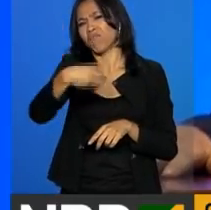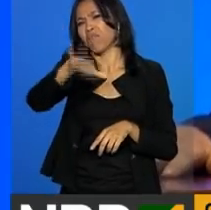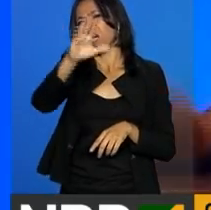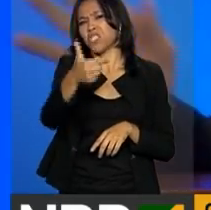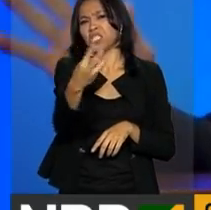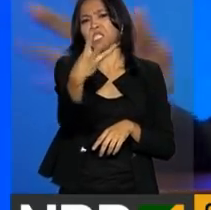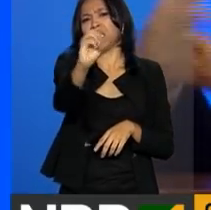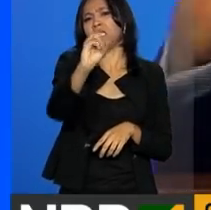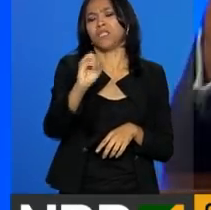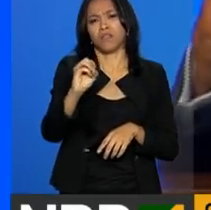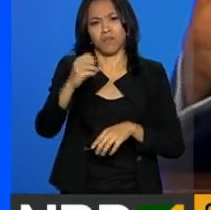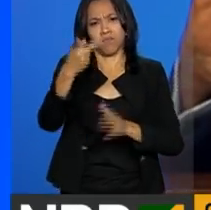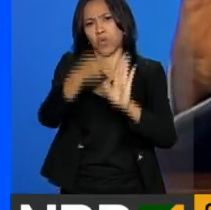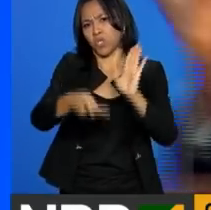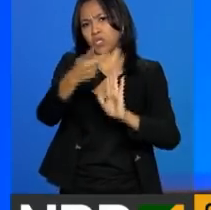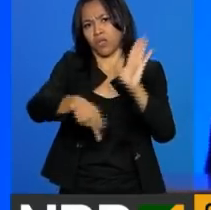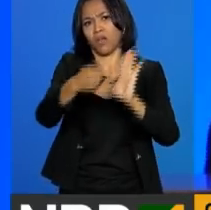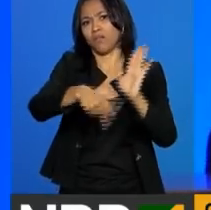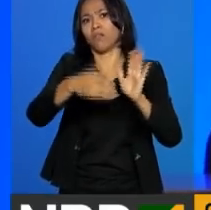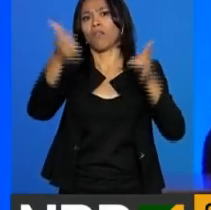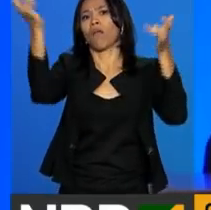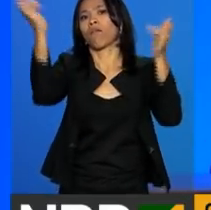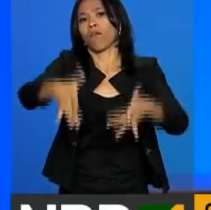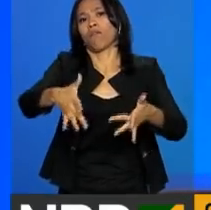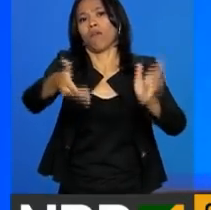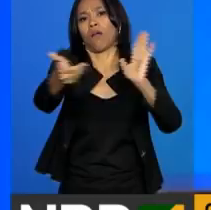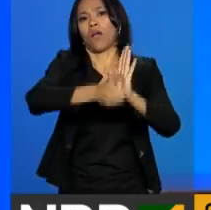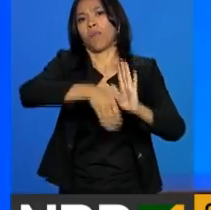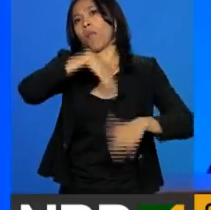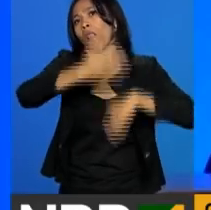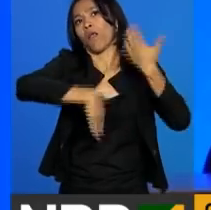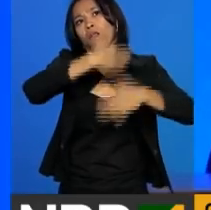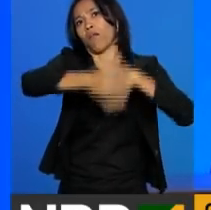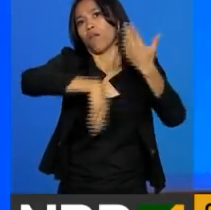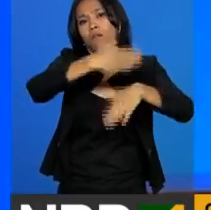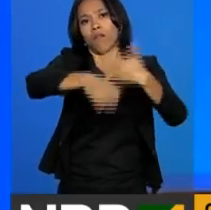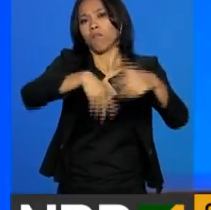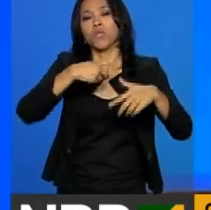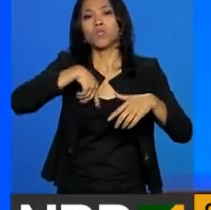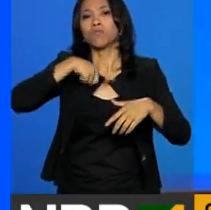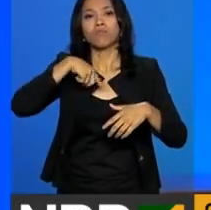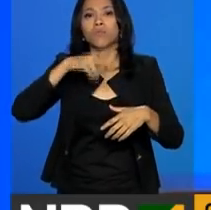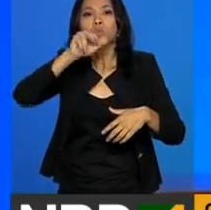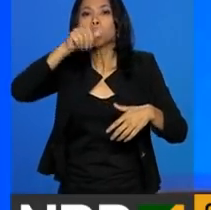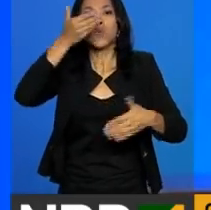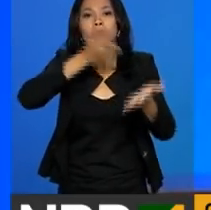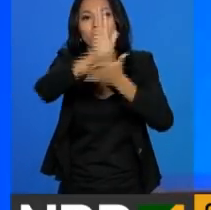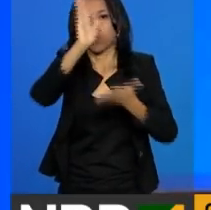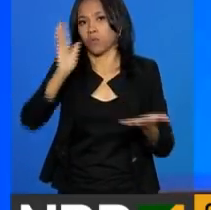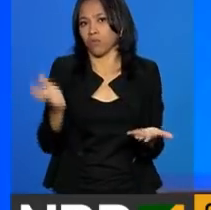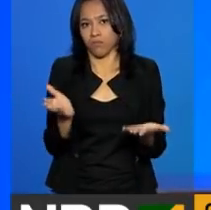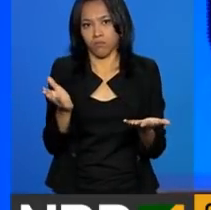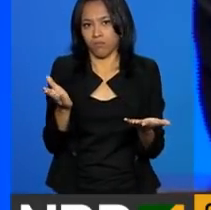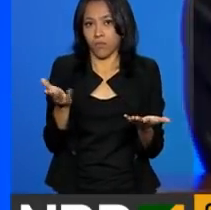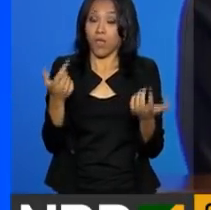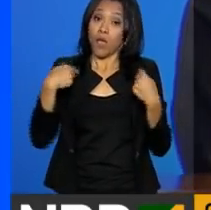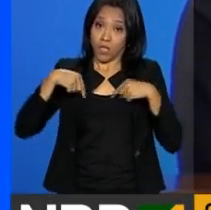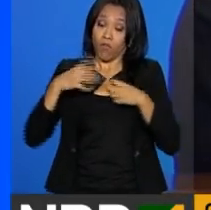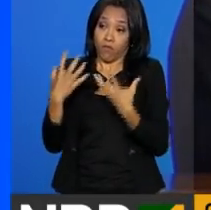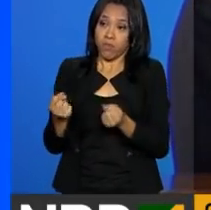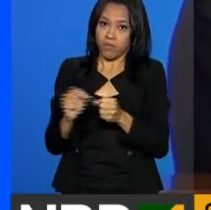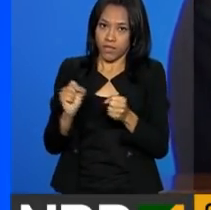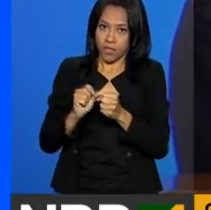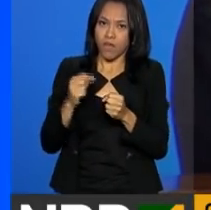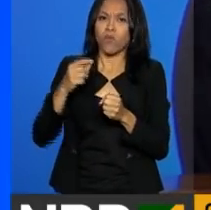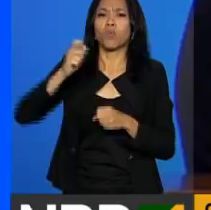sobre essa matéria mais de 20 anos discutindo o que foi mas não se levou adiante nós fizemos debateu-se por cerca e seis